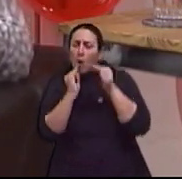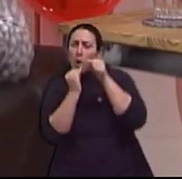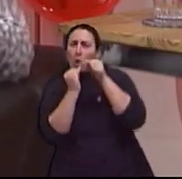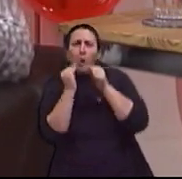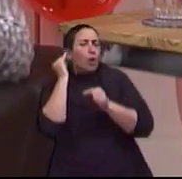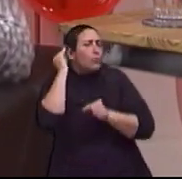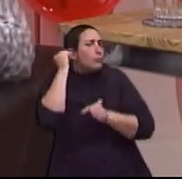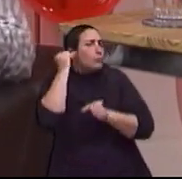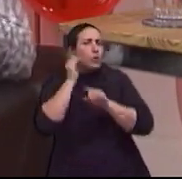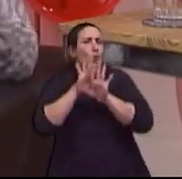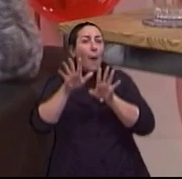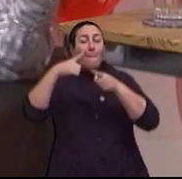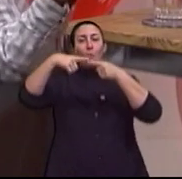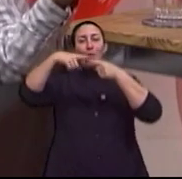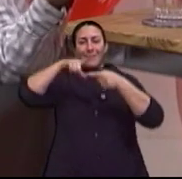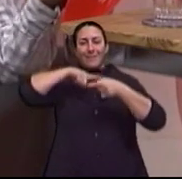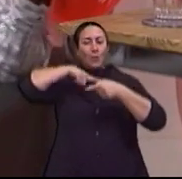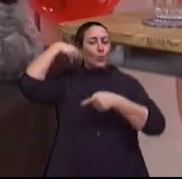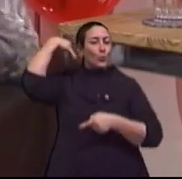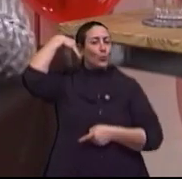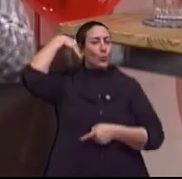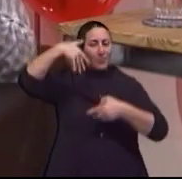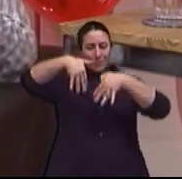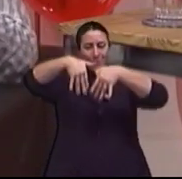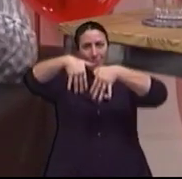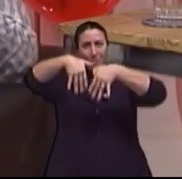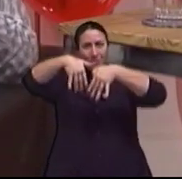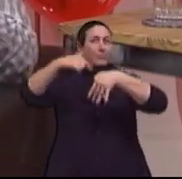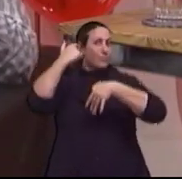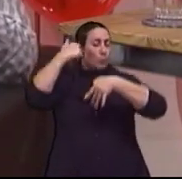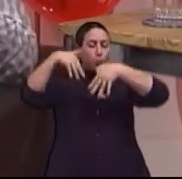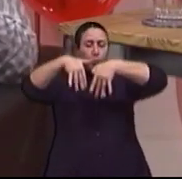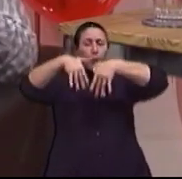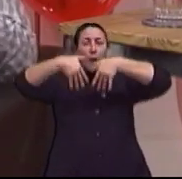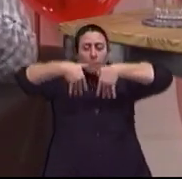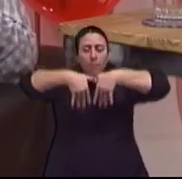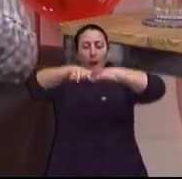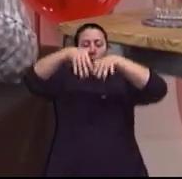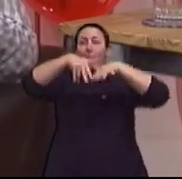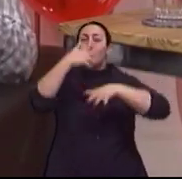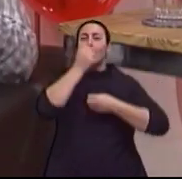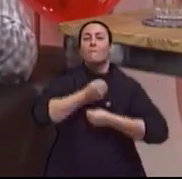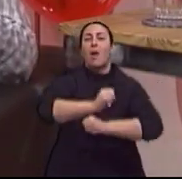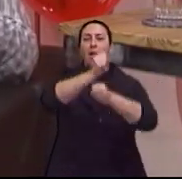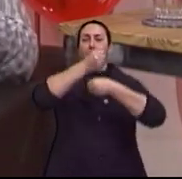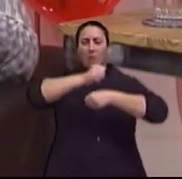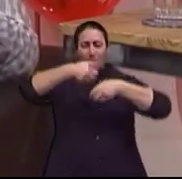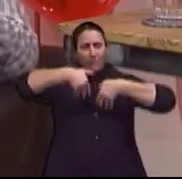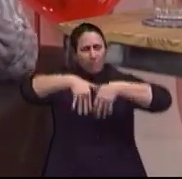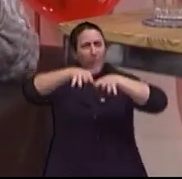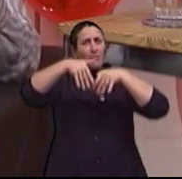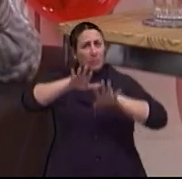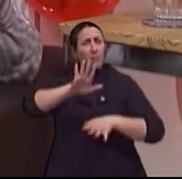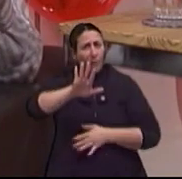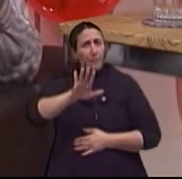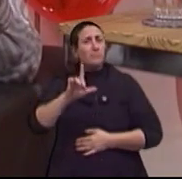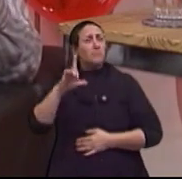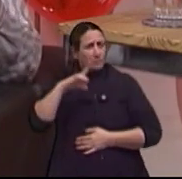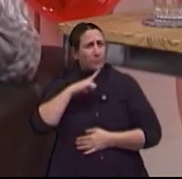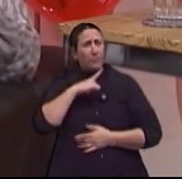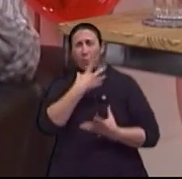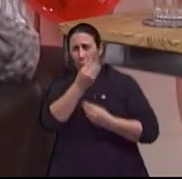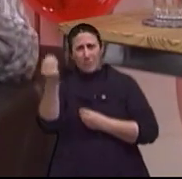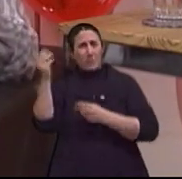carregando para fora Ah eu tenho casos de pacientes que passaram tanto cotonete que mataram os cílios e a pele fica